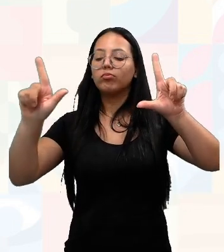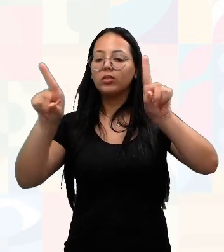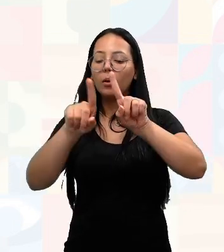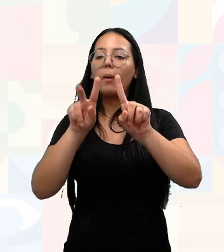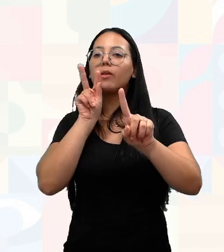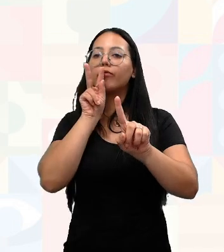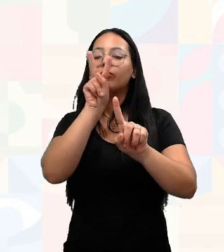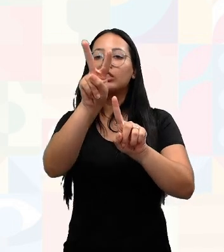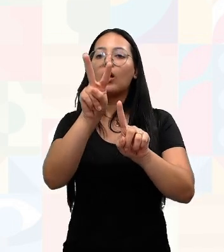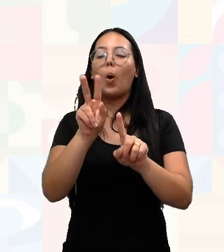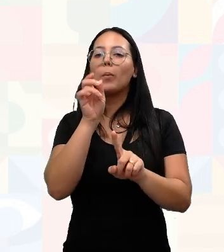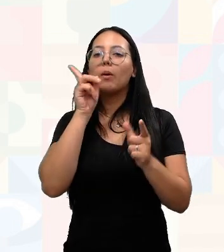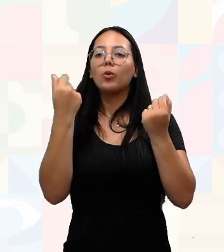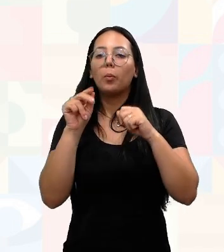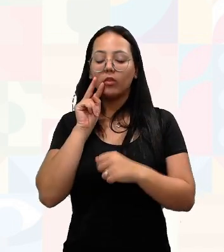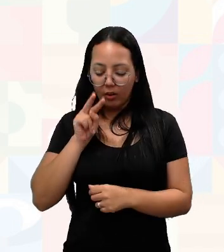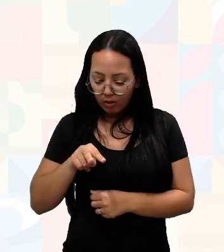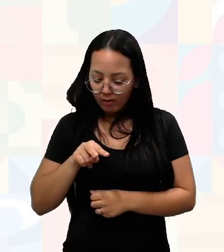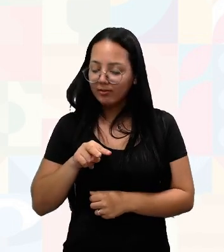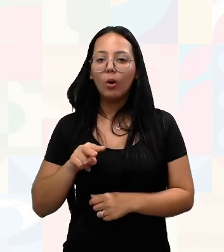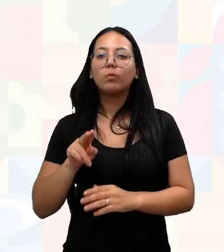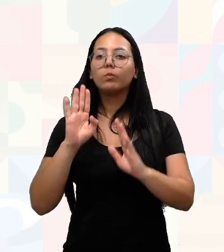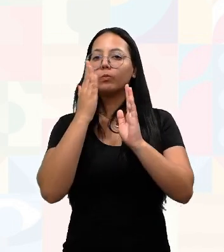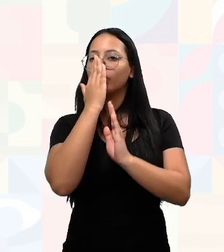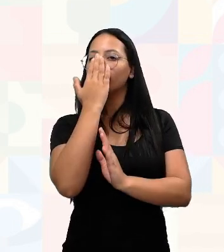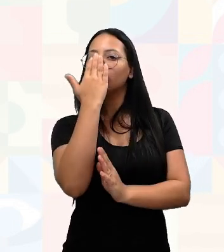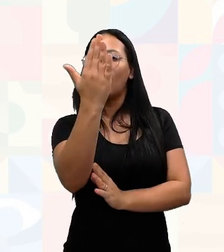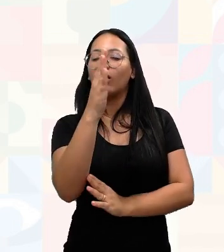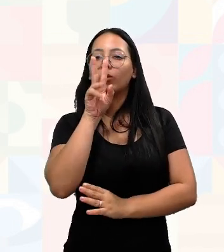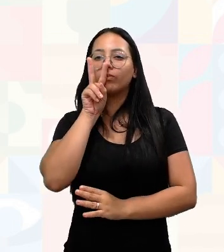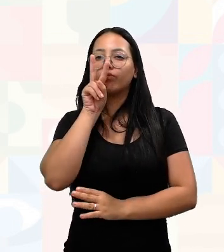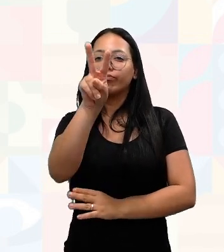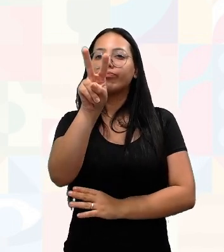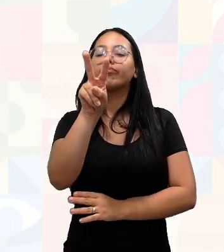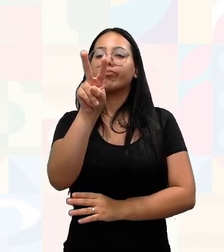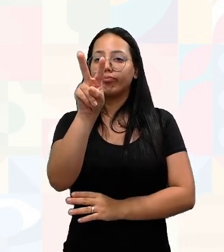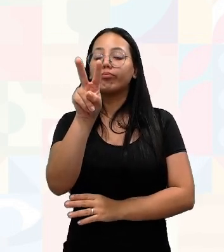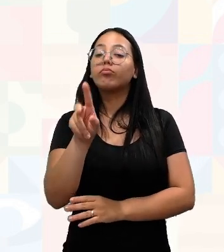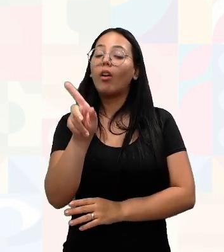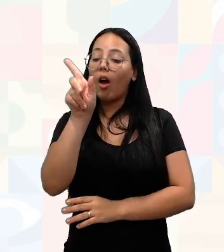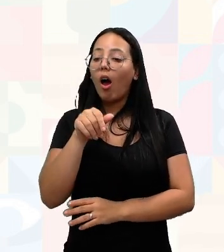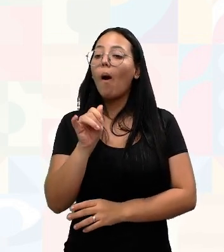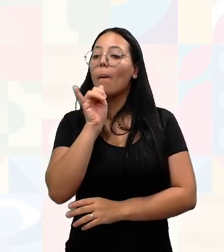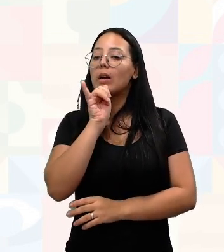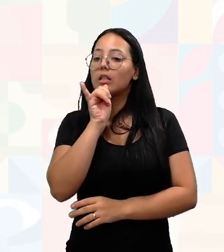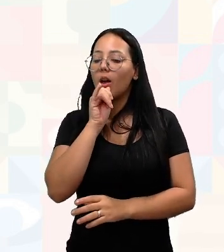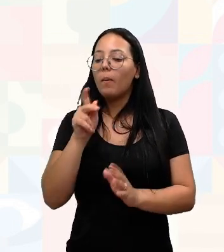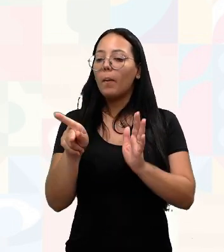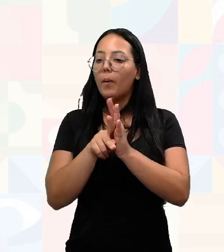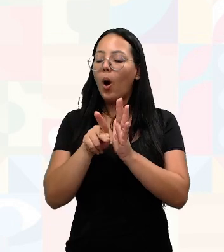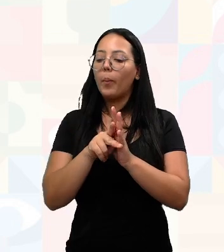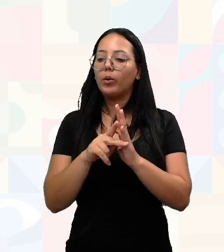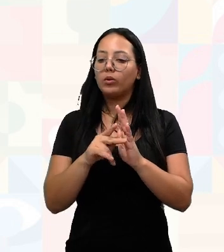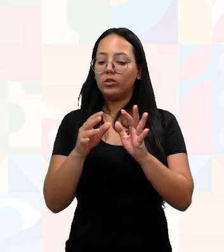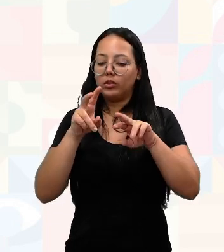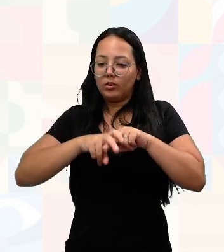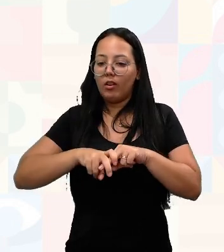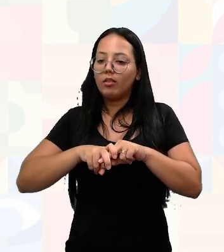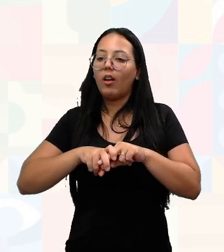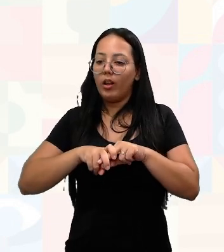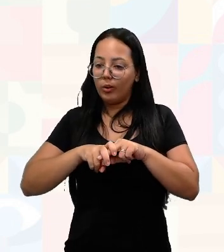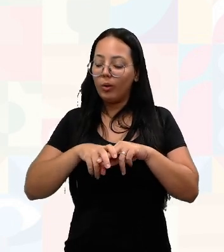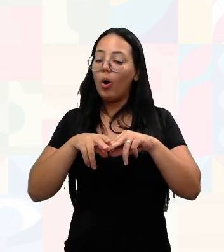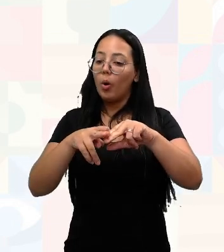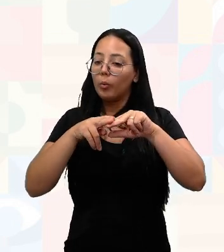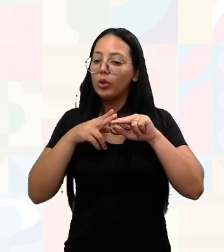com os olhos da pessoa. Então, aqui é um exemplo de postura sentado, tá? Então, eu